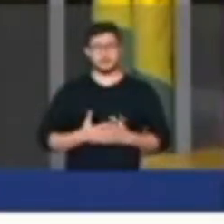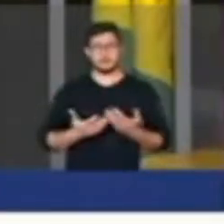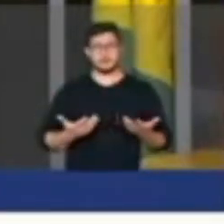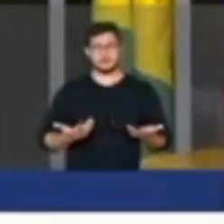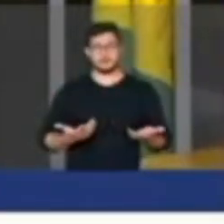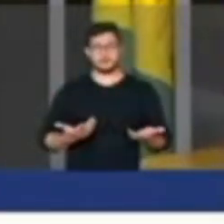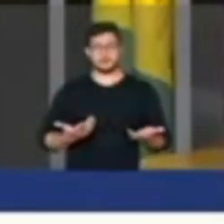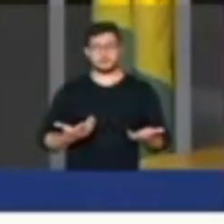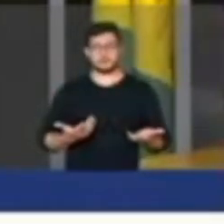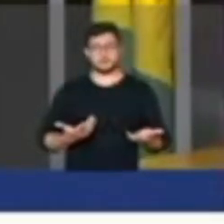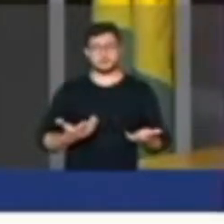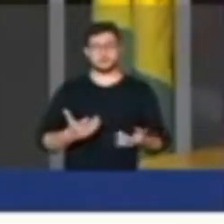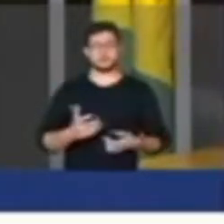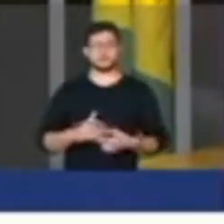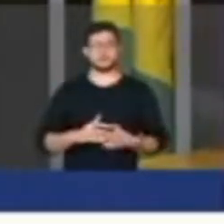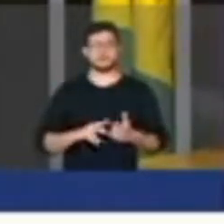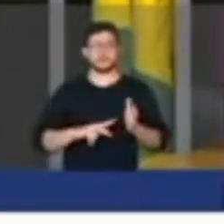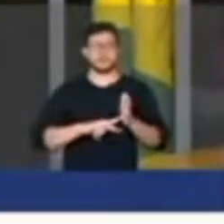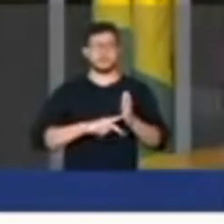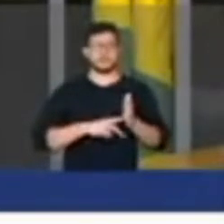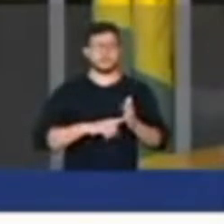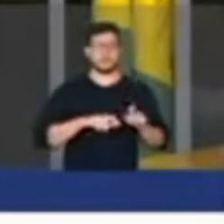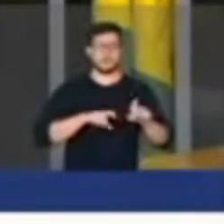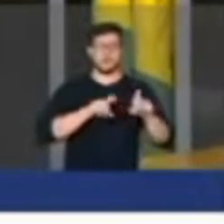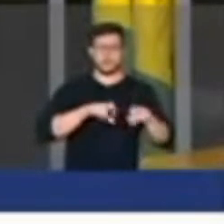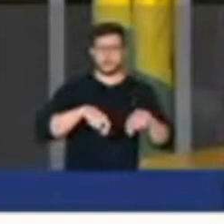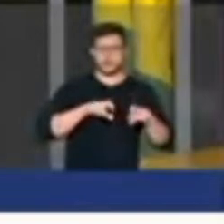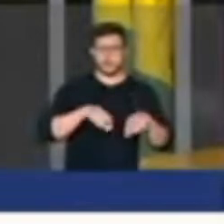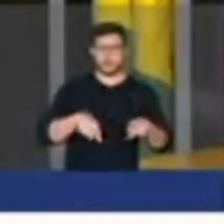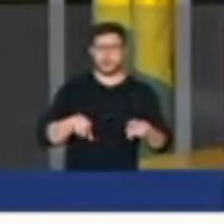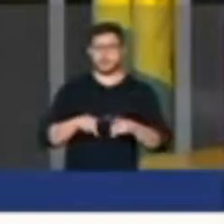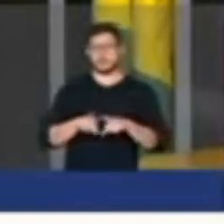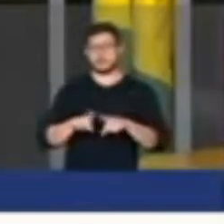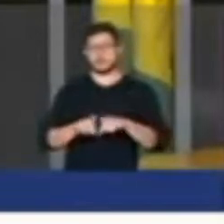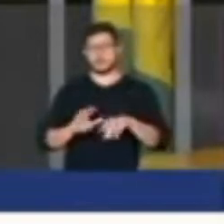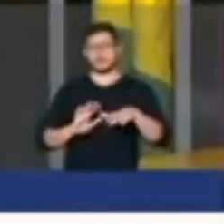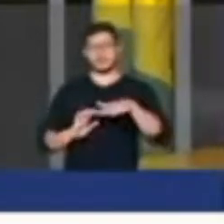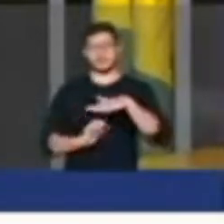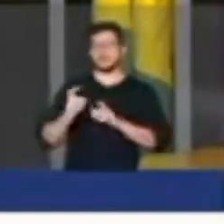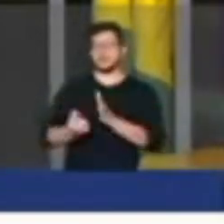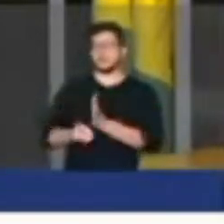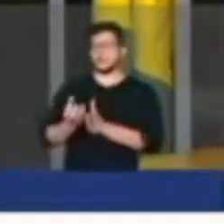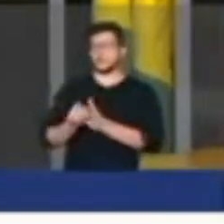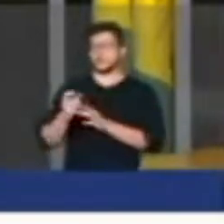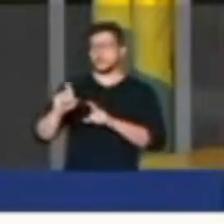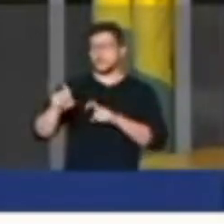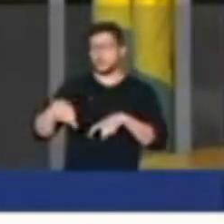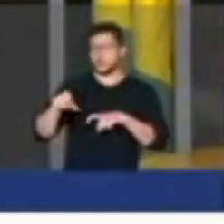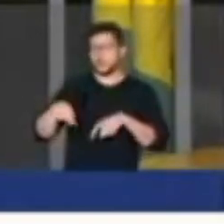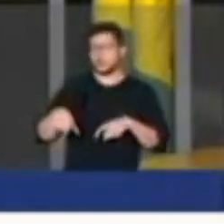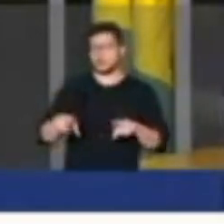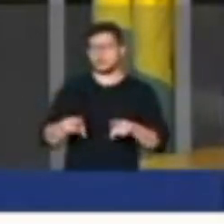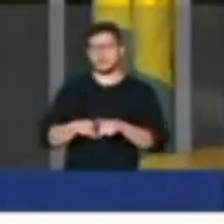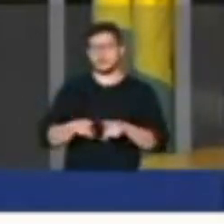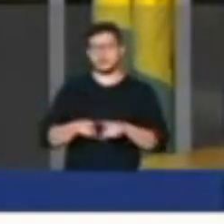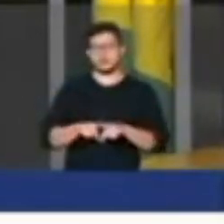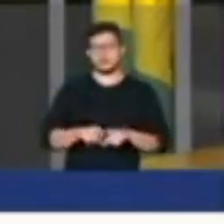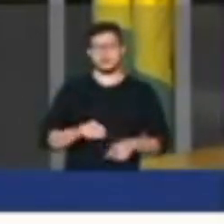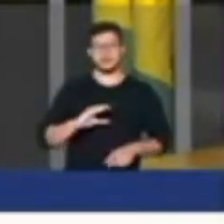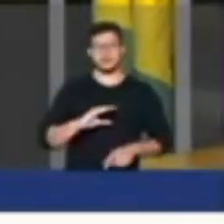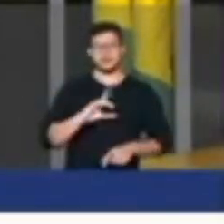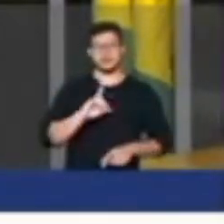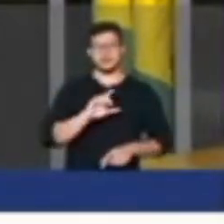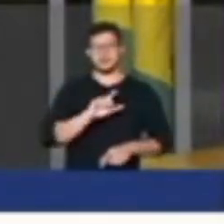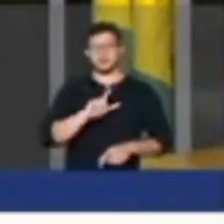aí do Sindicato Rural do município, de empresários, de produtores rurais, da CISA, do CDL,